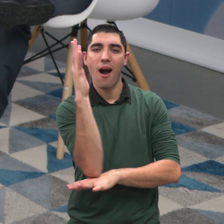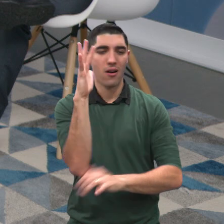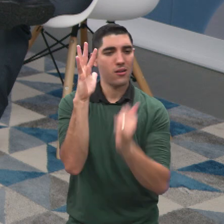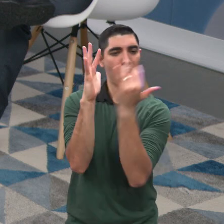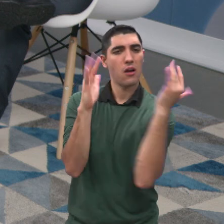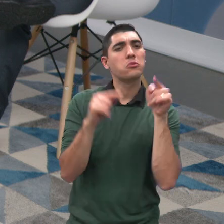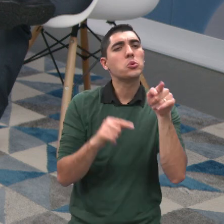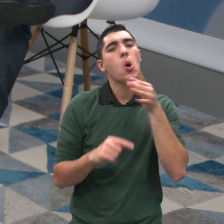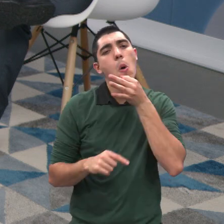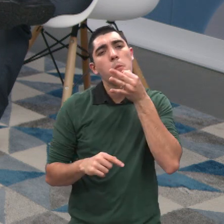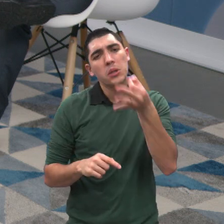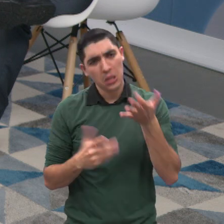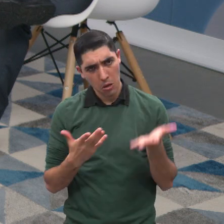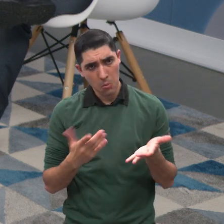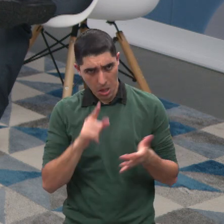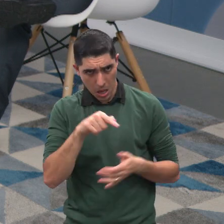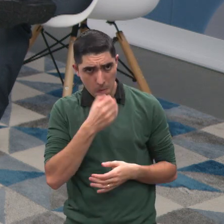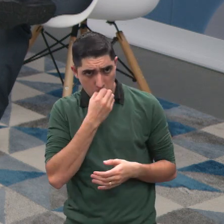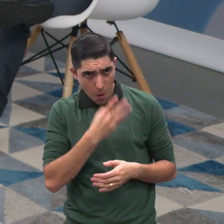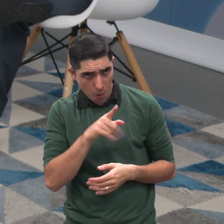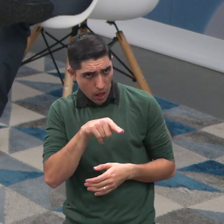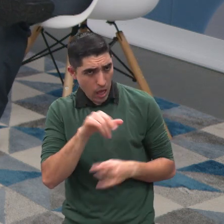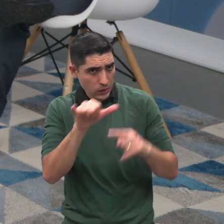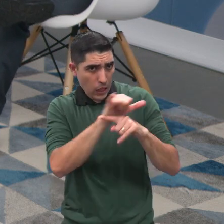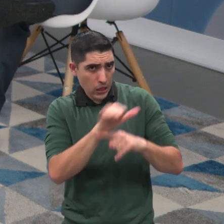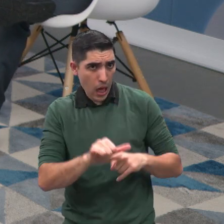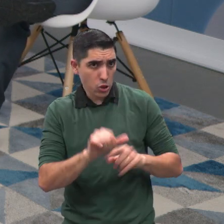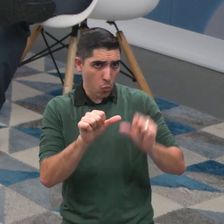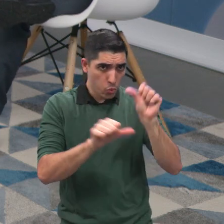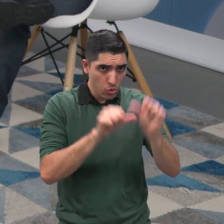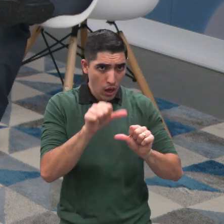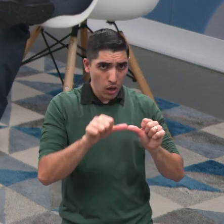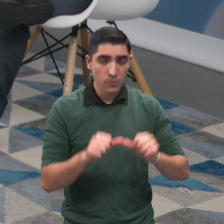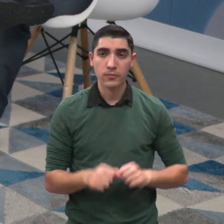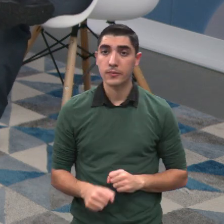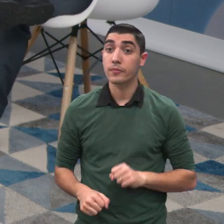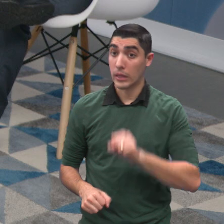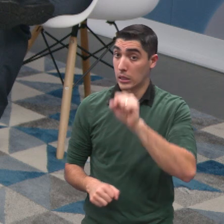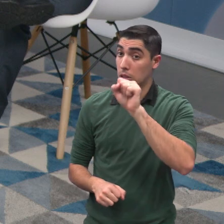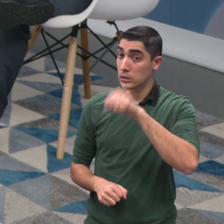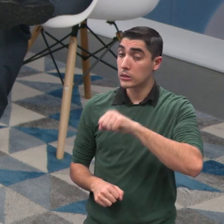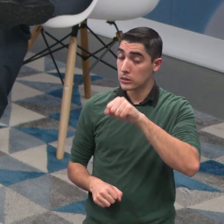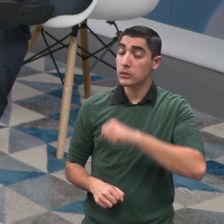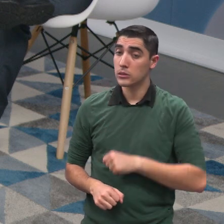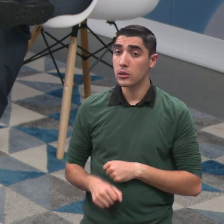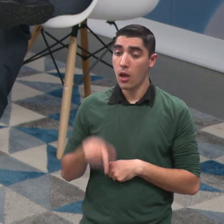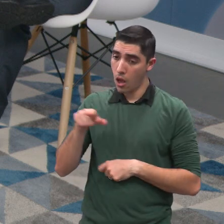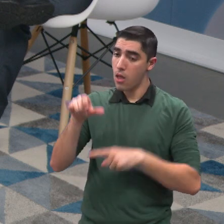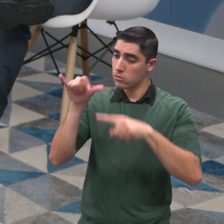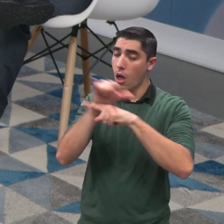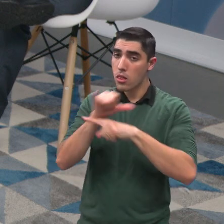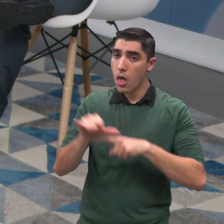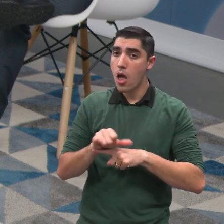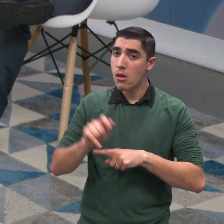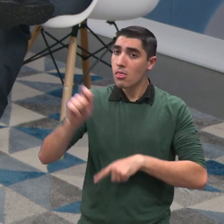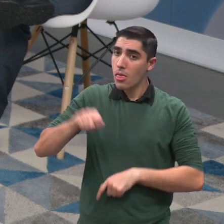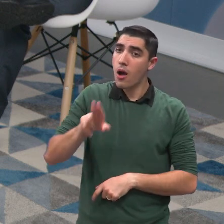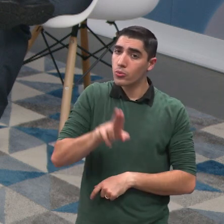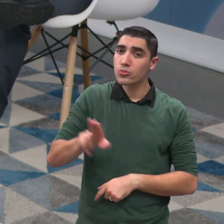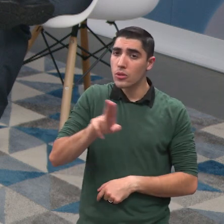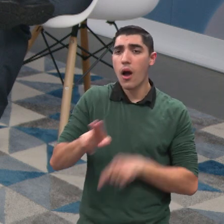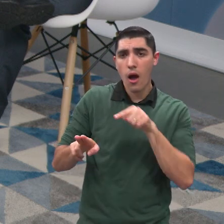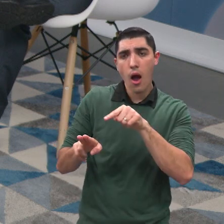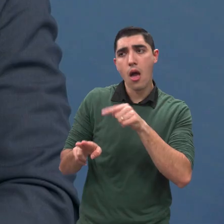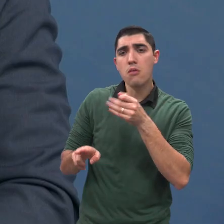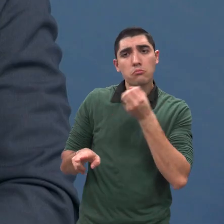essa sugestão, essa possibilidade? É uma forma de mudança, né, também? Sim. Você